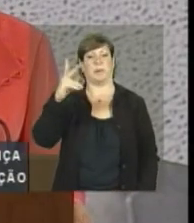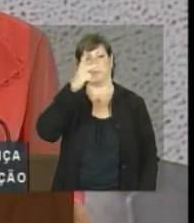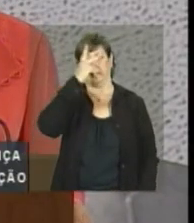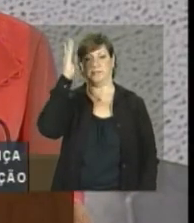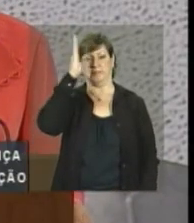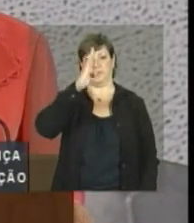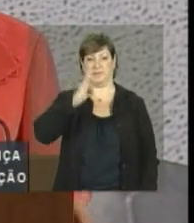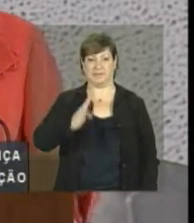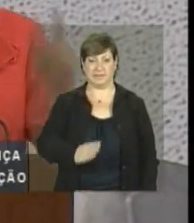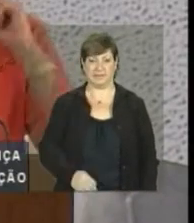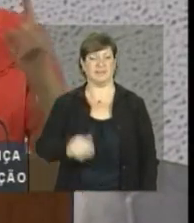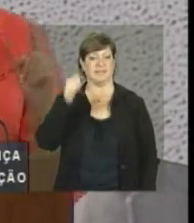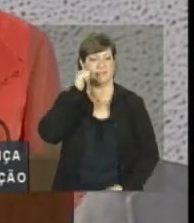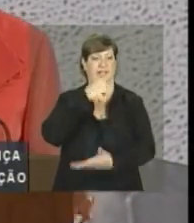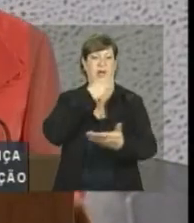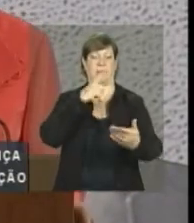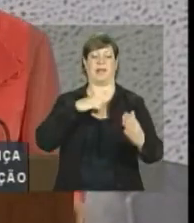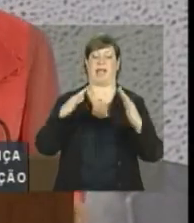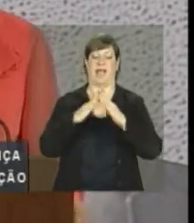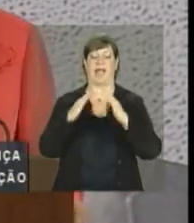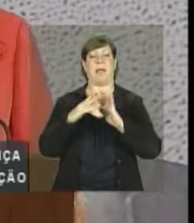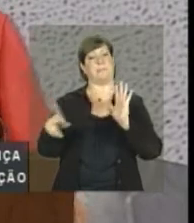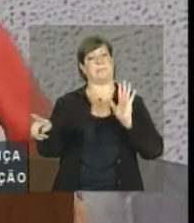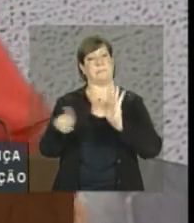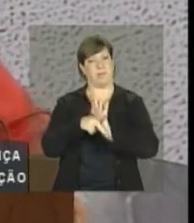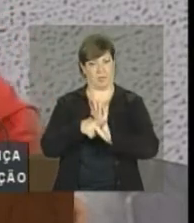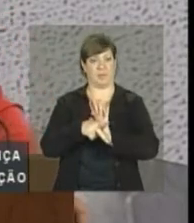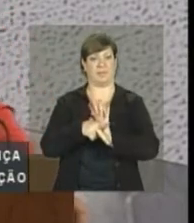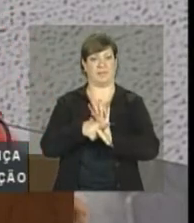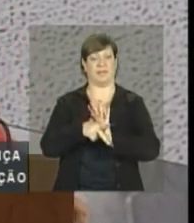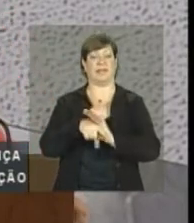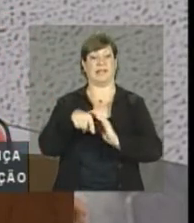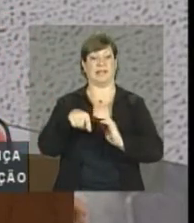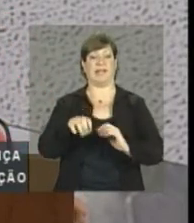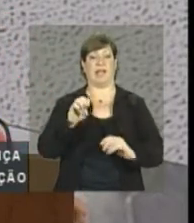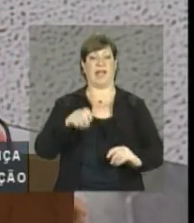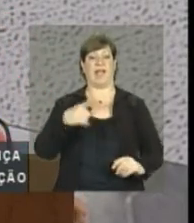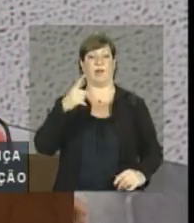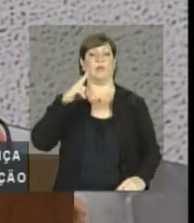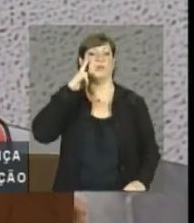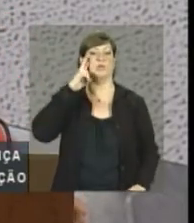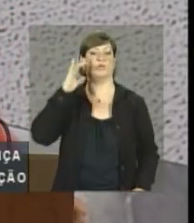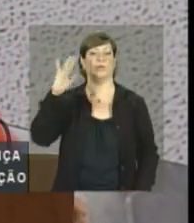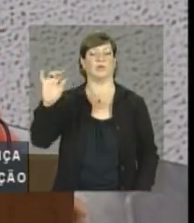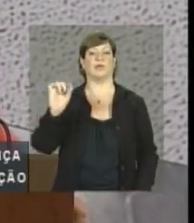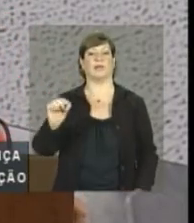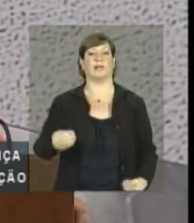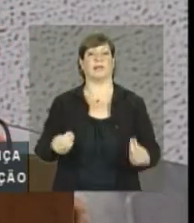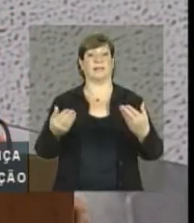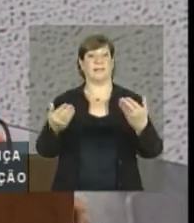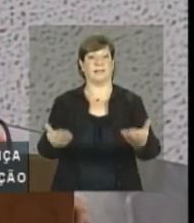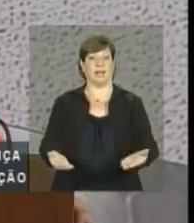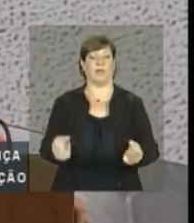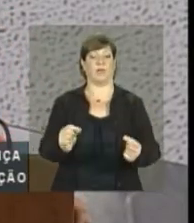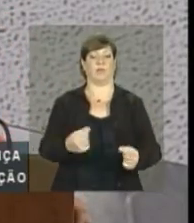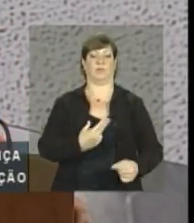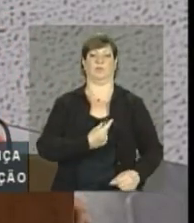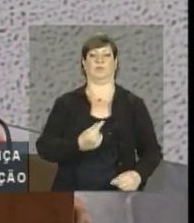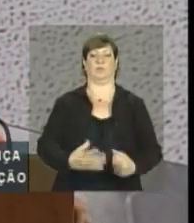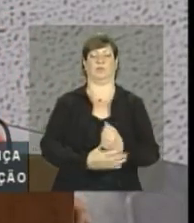das brasileiras de ter a casa própria é um sonho que dá uma grande